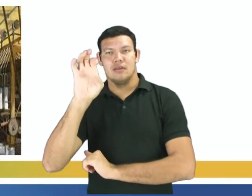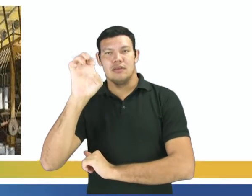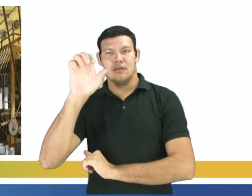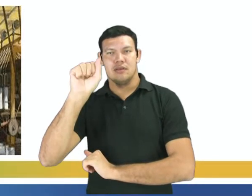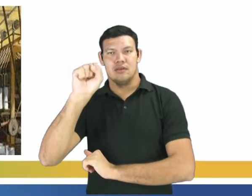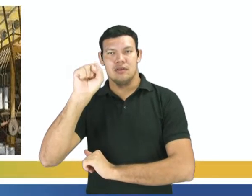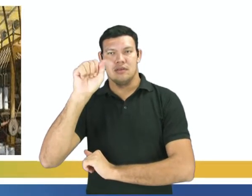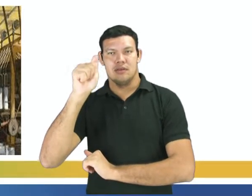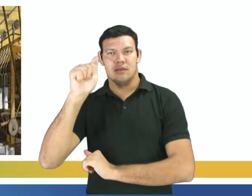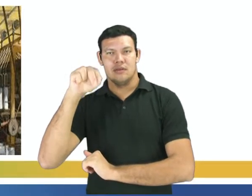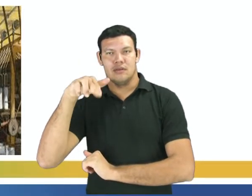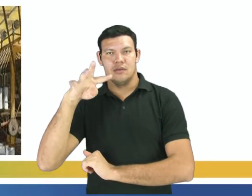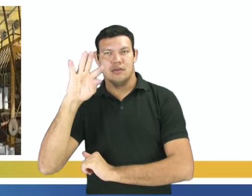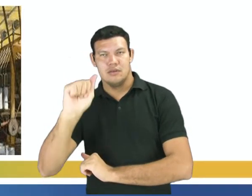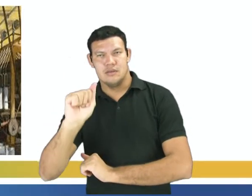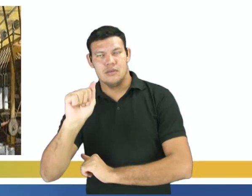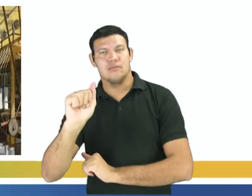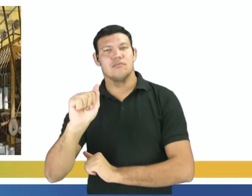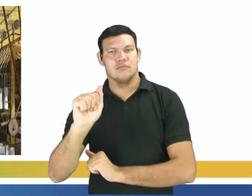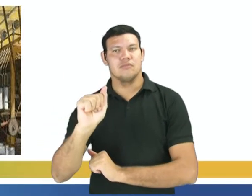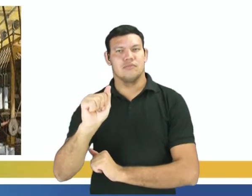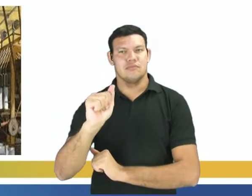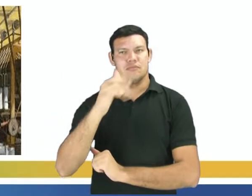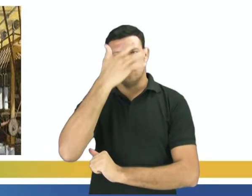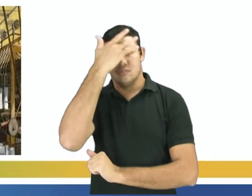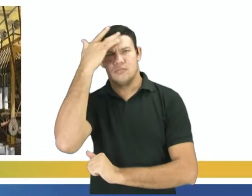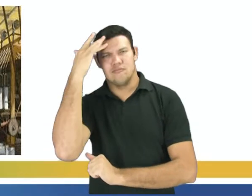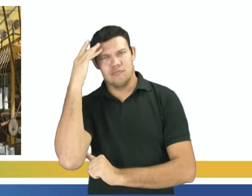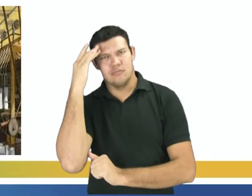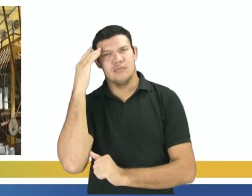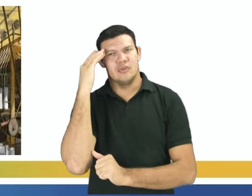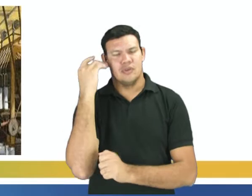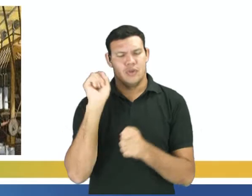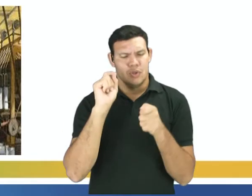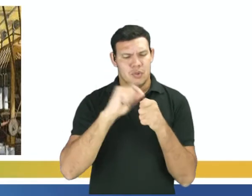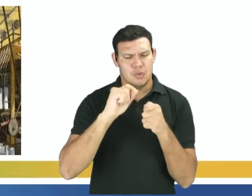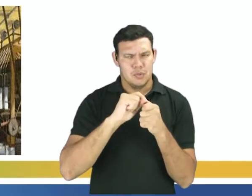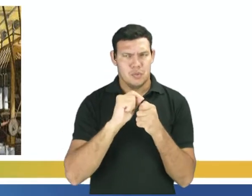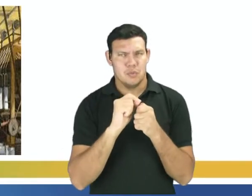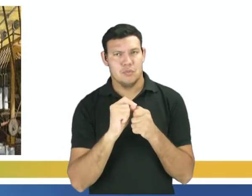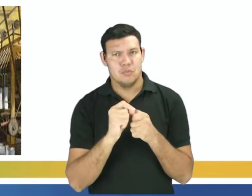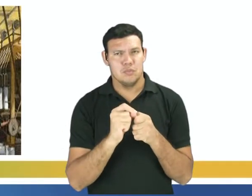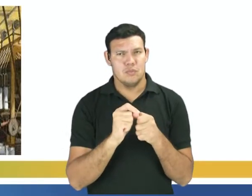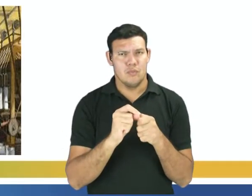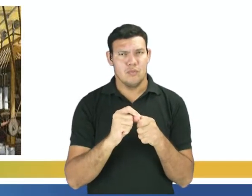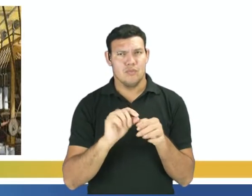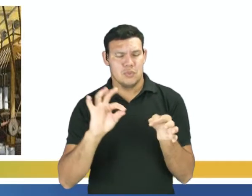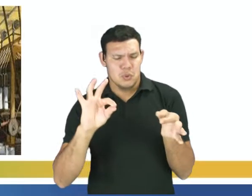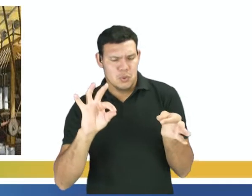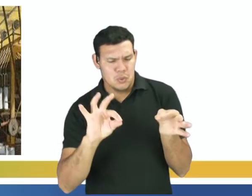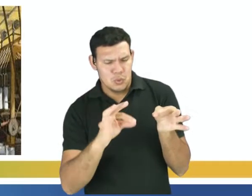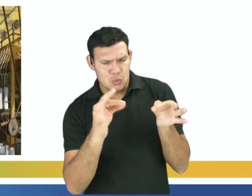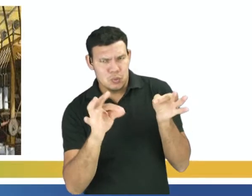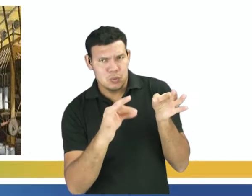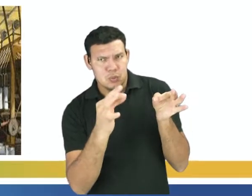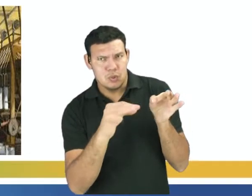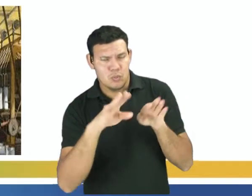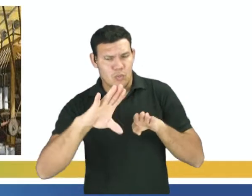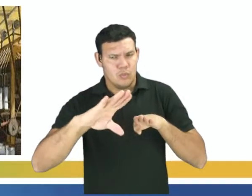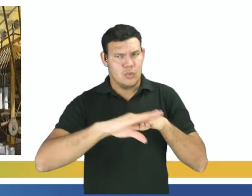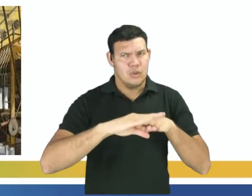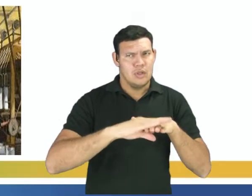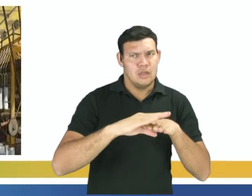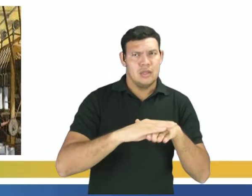que eram responsáveis para fazer tanto os calçados como as roupas, tudo de maneira, desde o processo